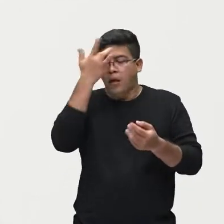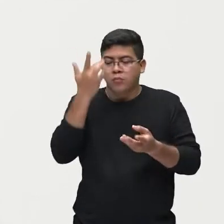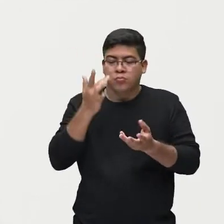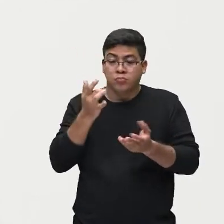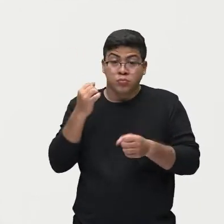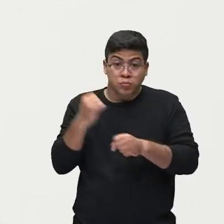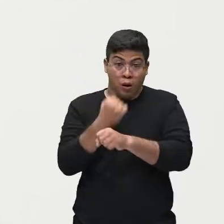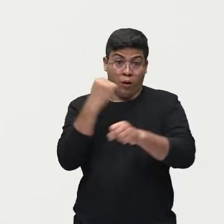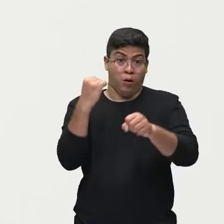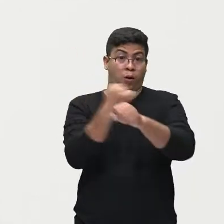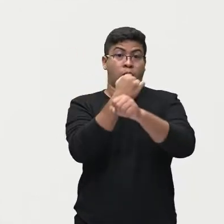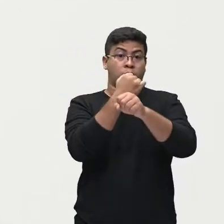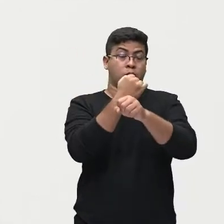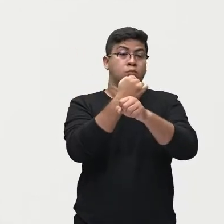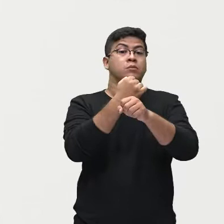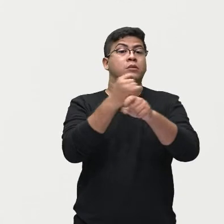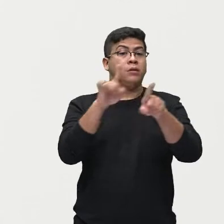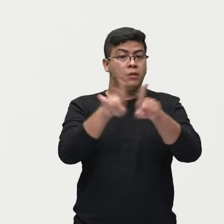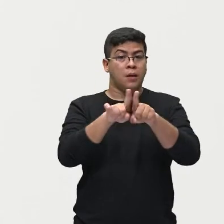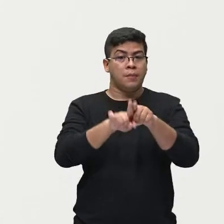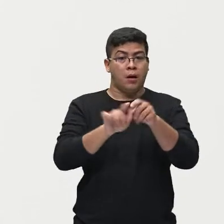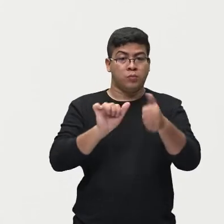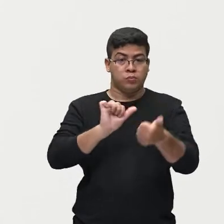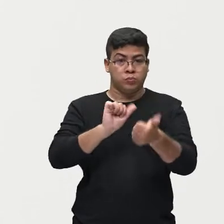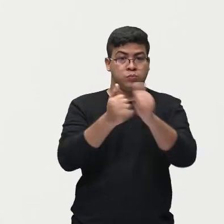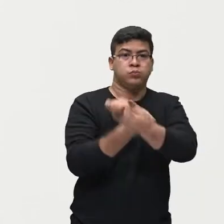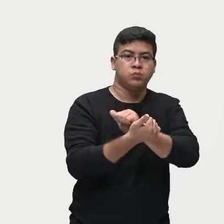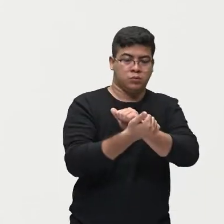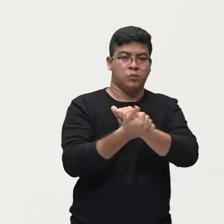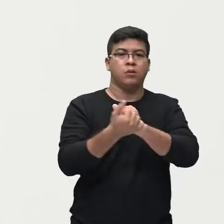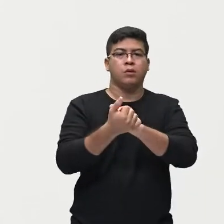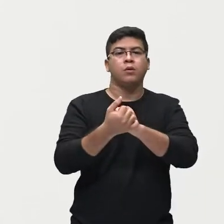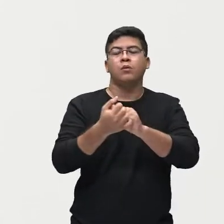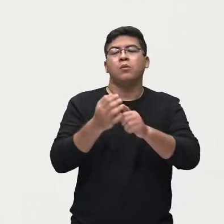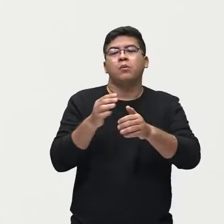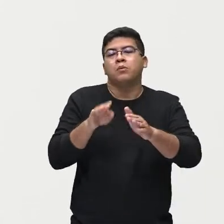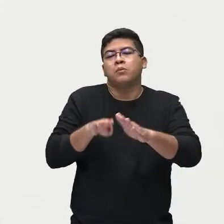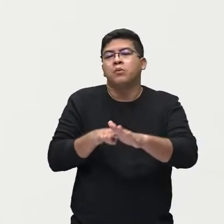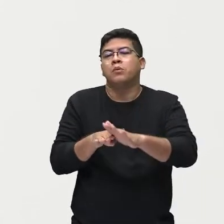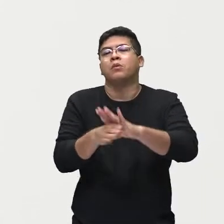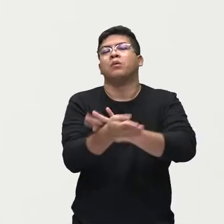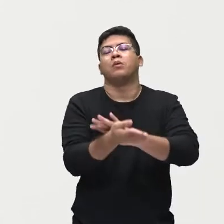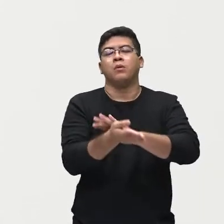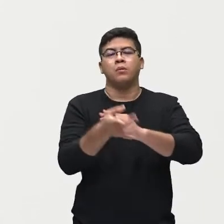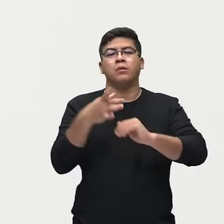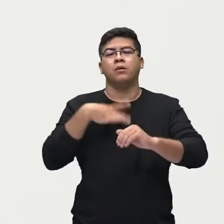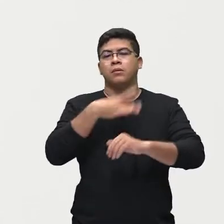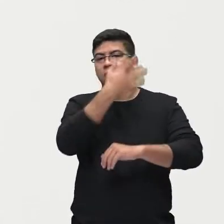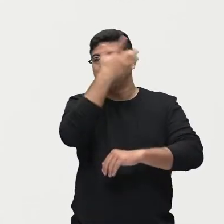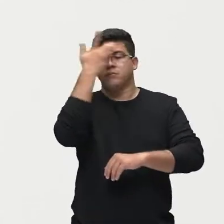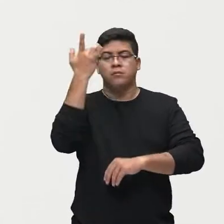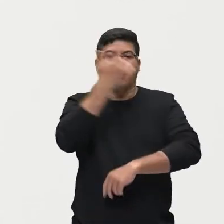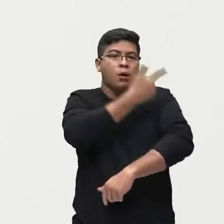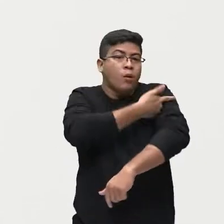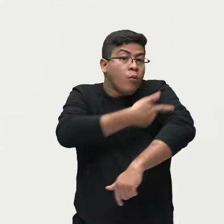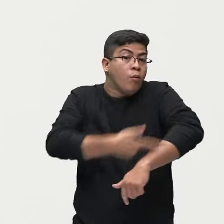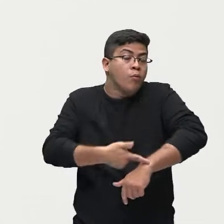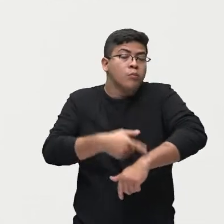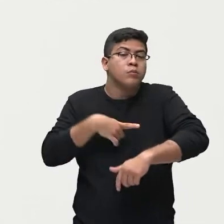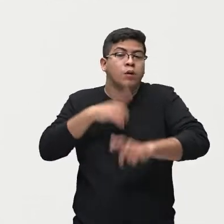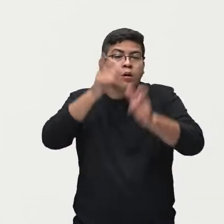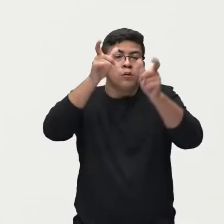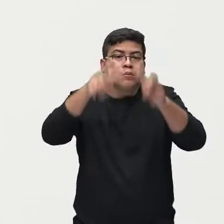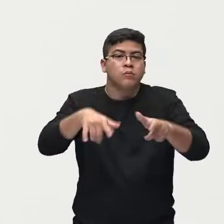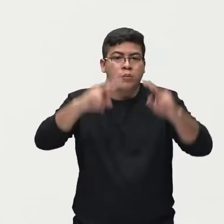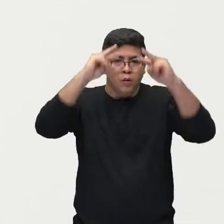os padrões de comportamento do ser humano. E esse padrão de comportamento, ele